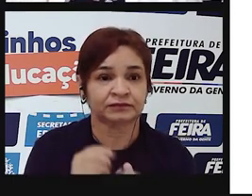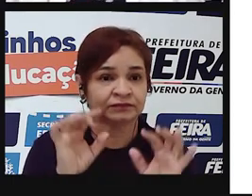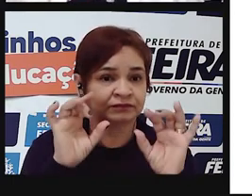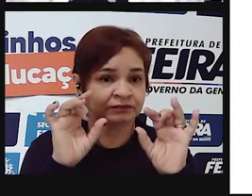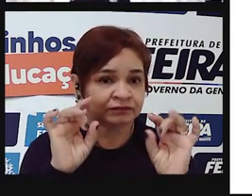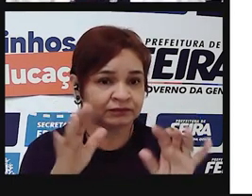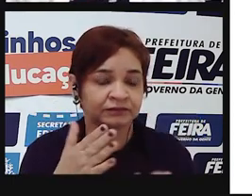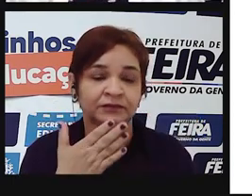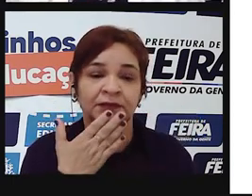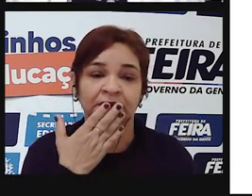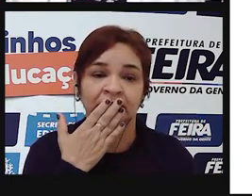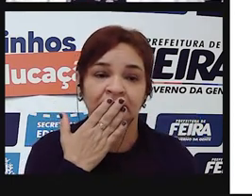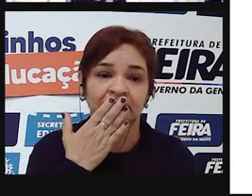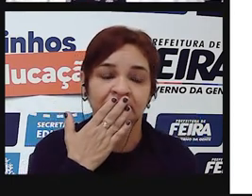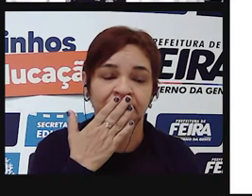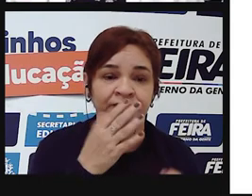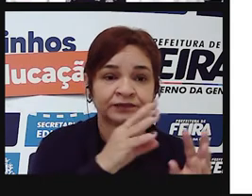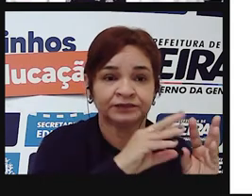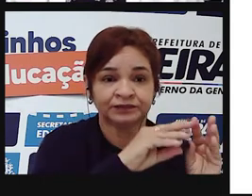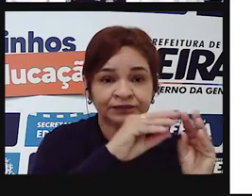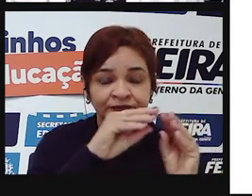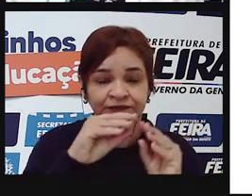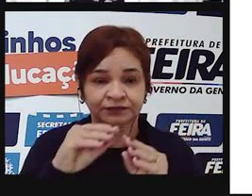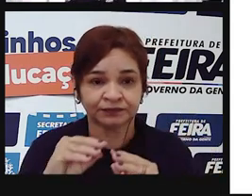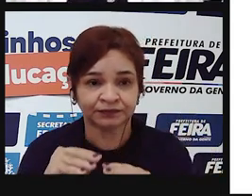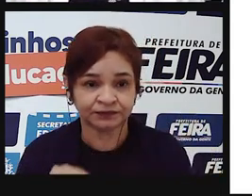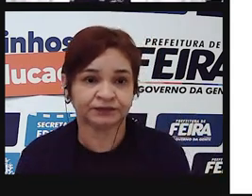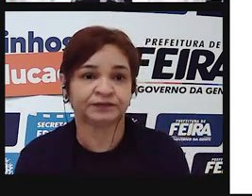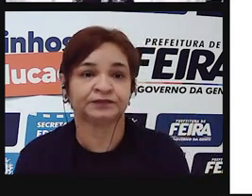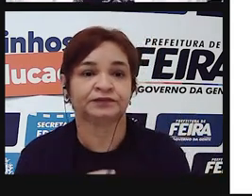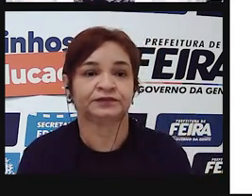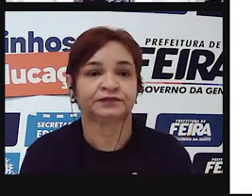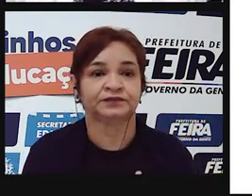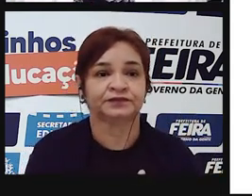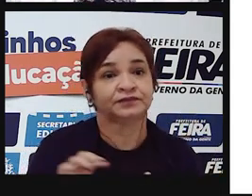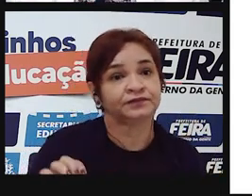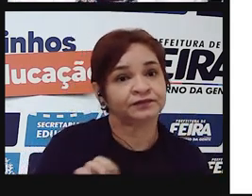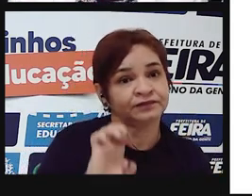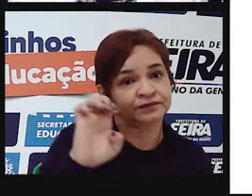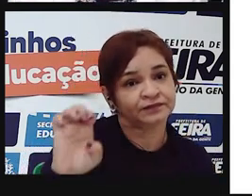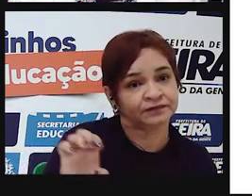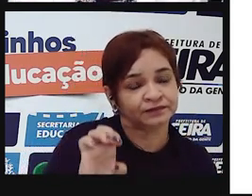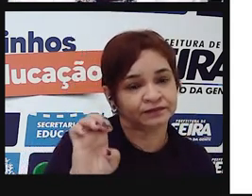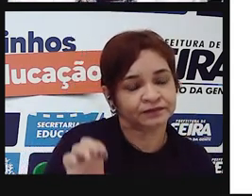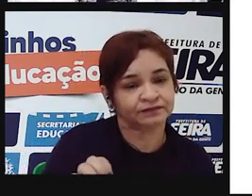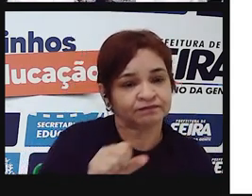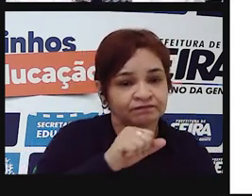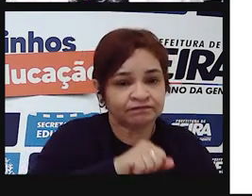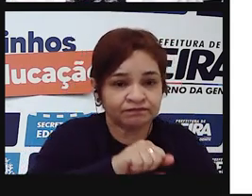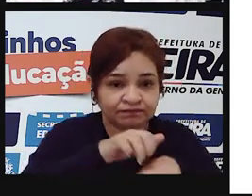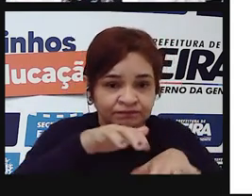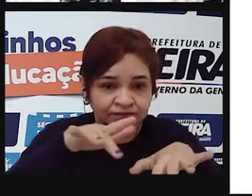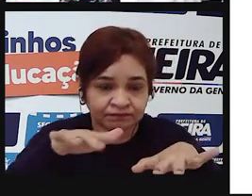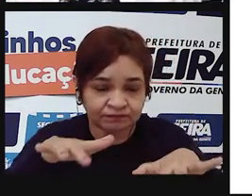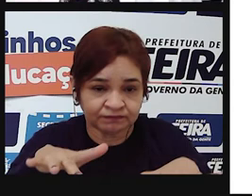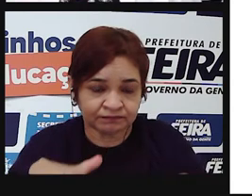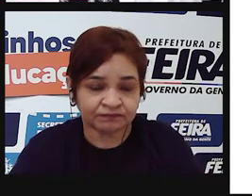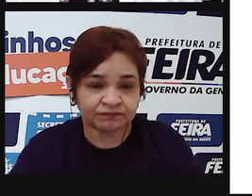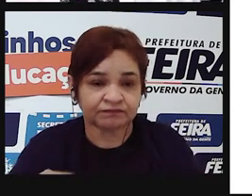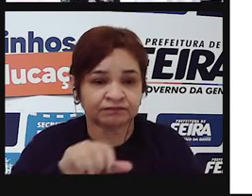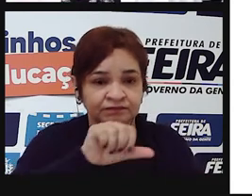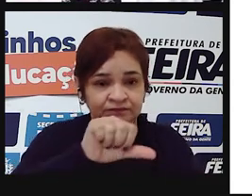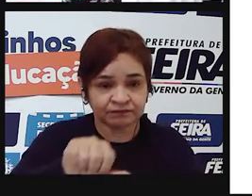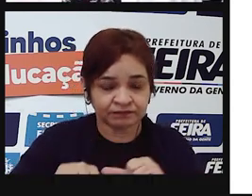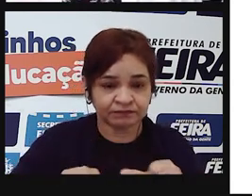indígenas. Com a chegada do colonizador europeu, obviamente, houveram aí alguns conflitos, o europeu passou